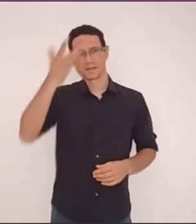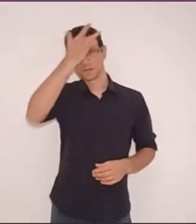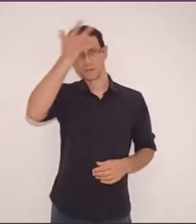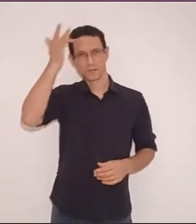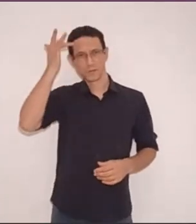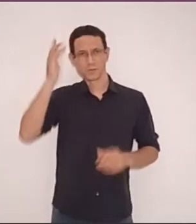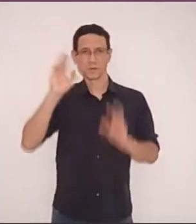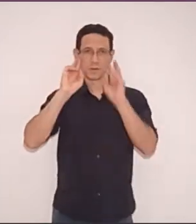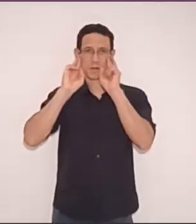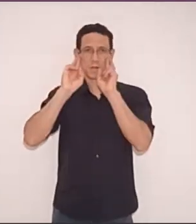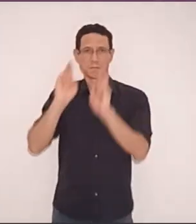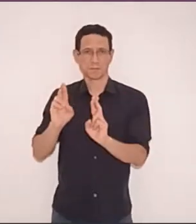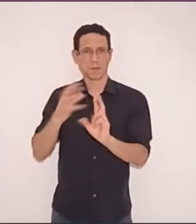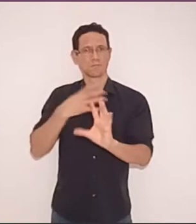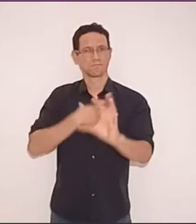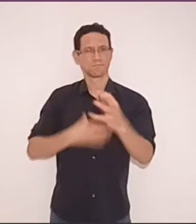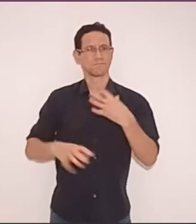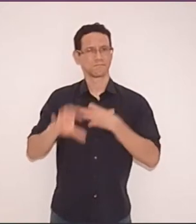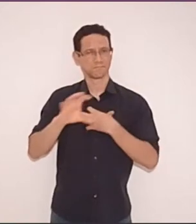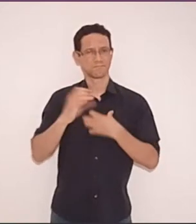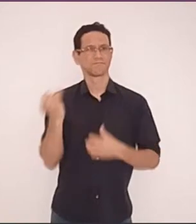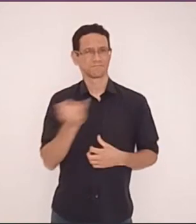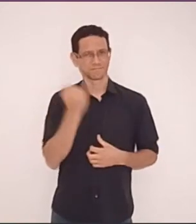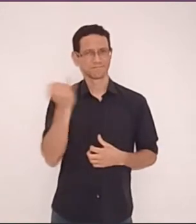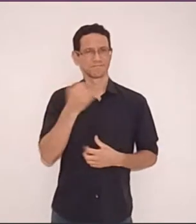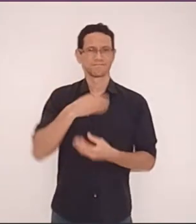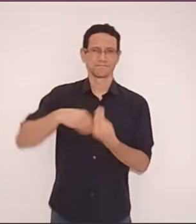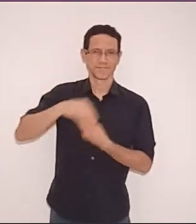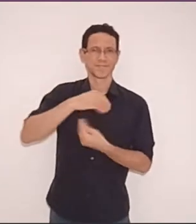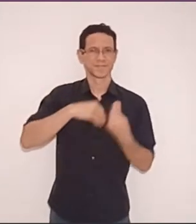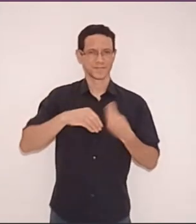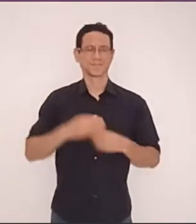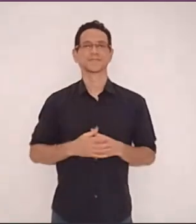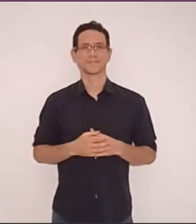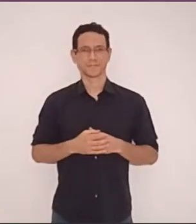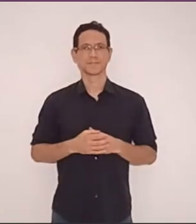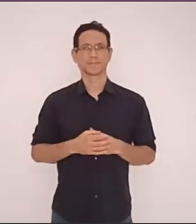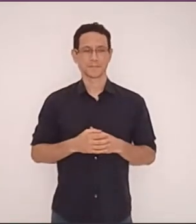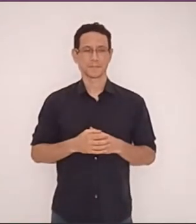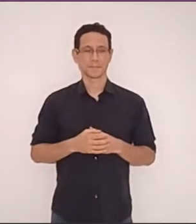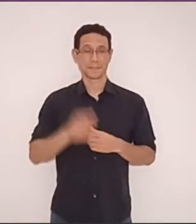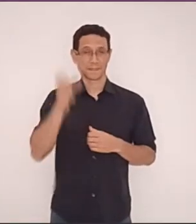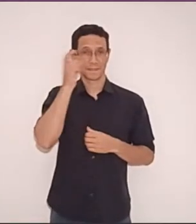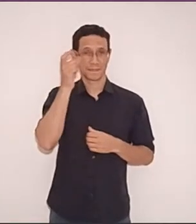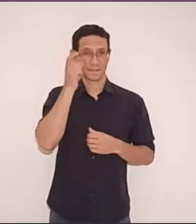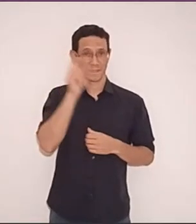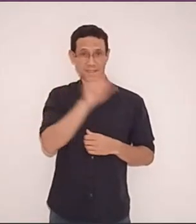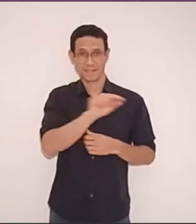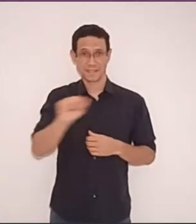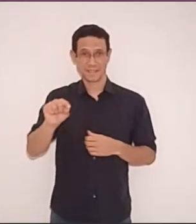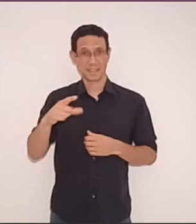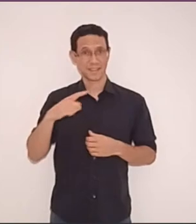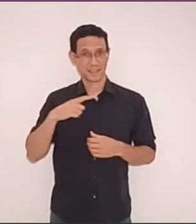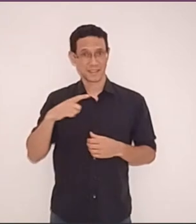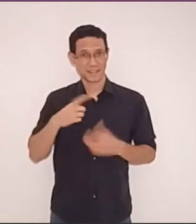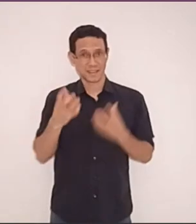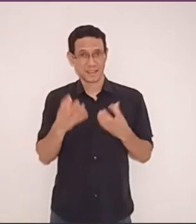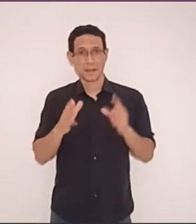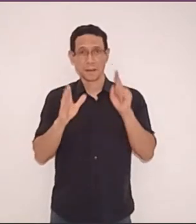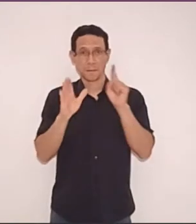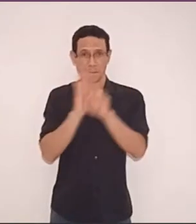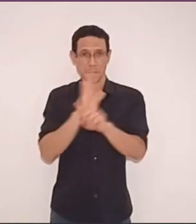pessoas o respeito é empatia seja tempero aí dessa relação é quem está nos assistindo se tiver alguma pergunta